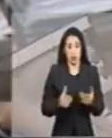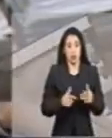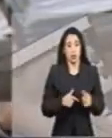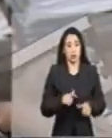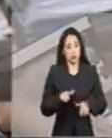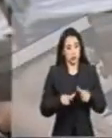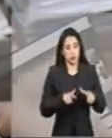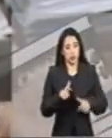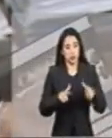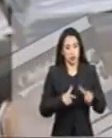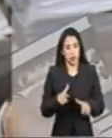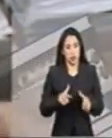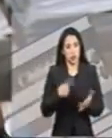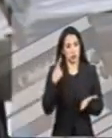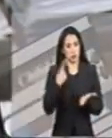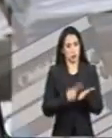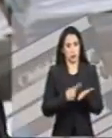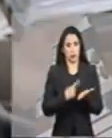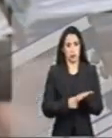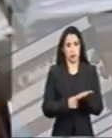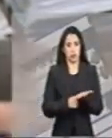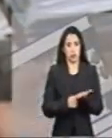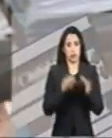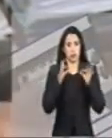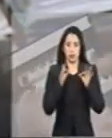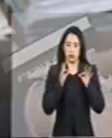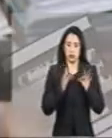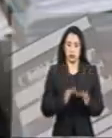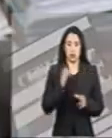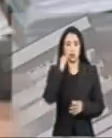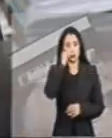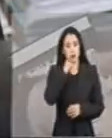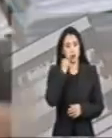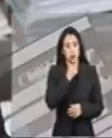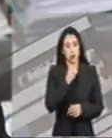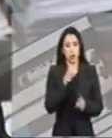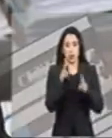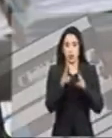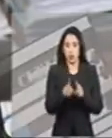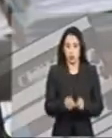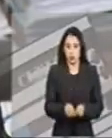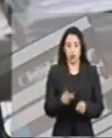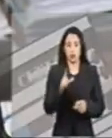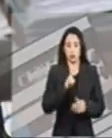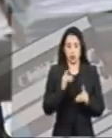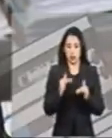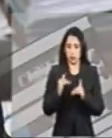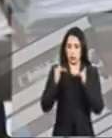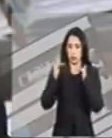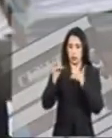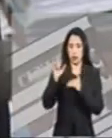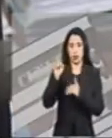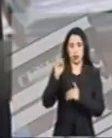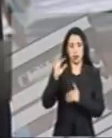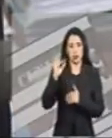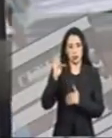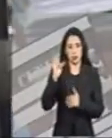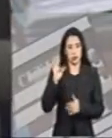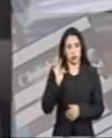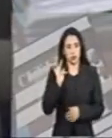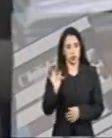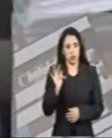competente do Senado, como temos o serviço competente também no Supremo, né, procedeu a